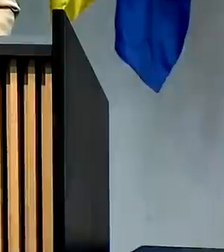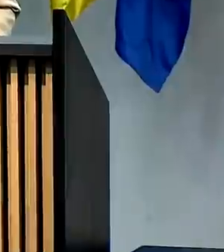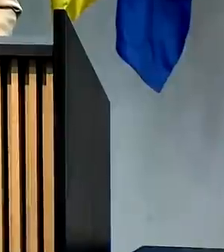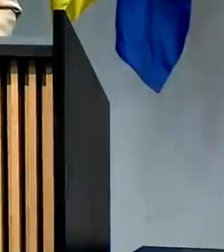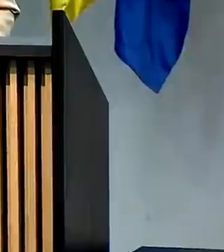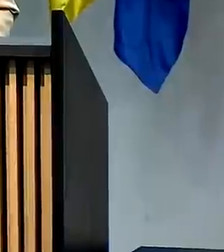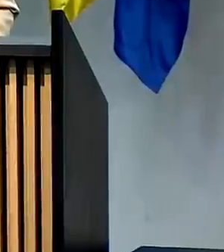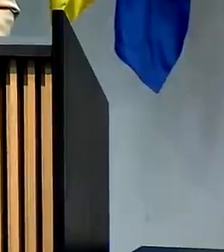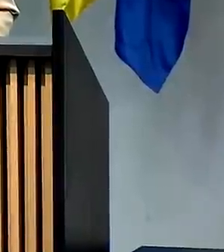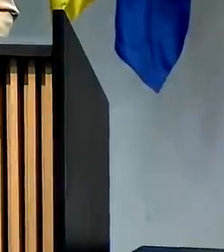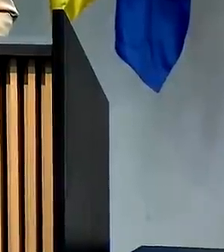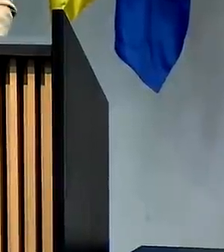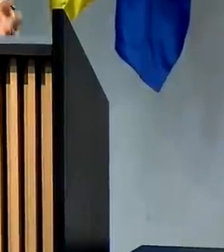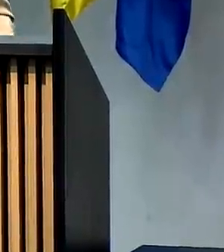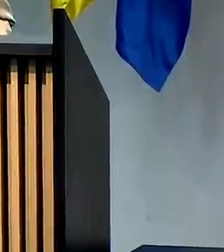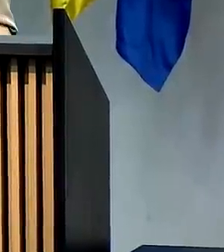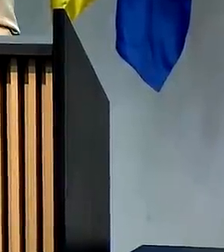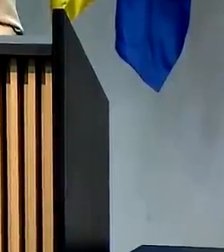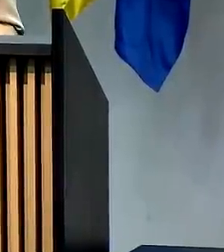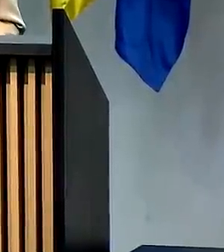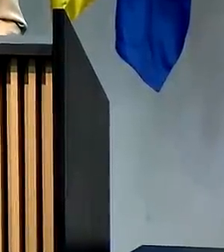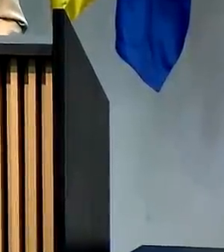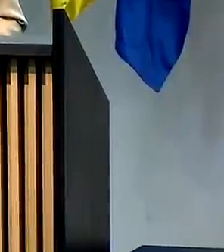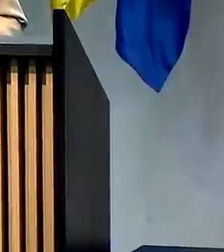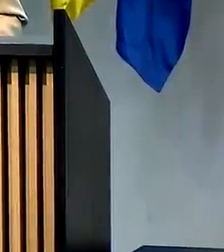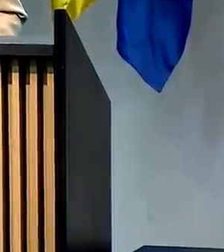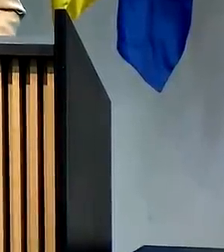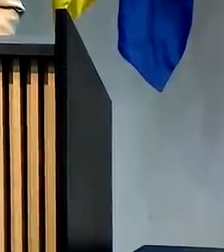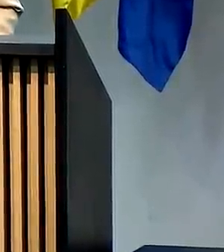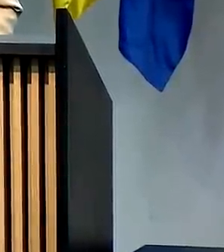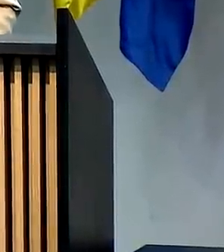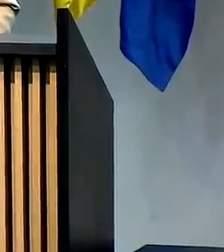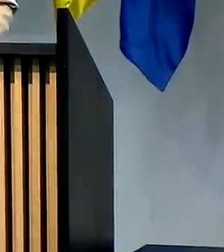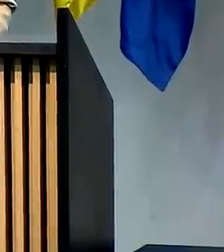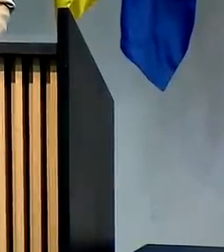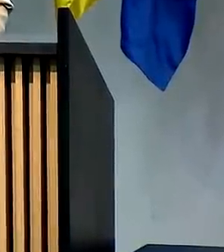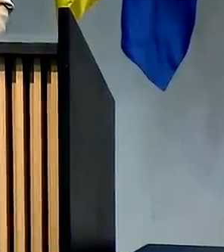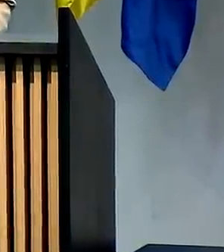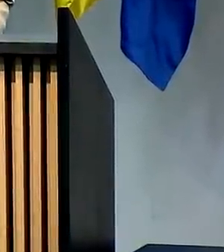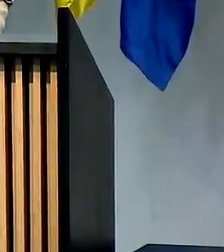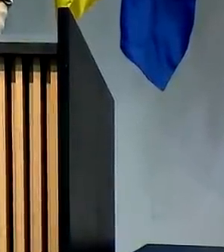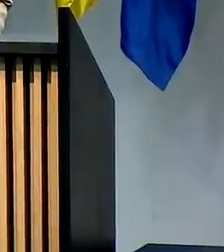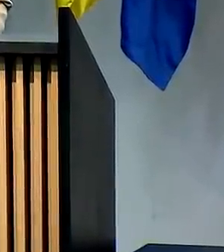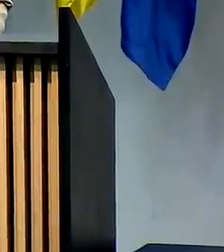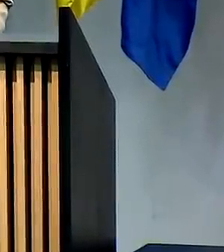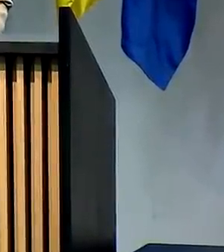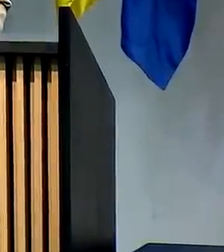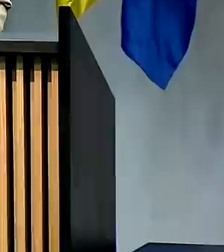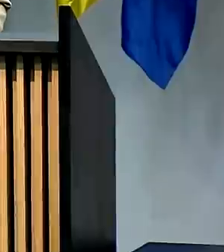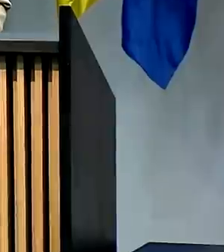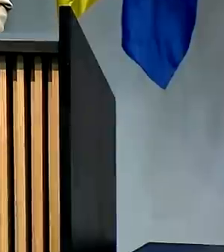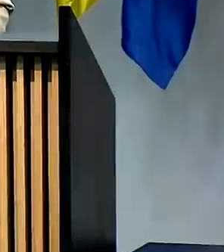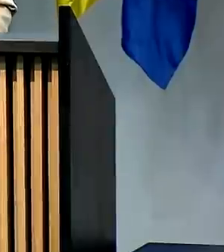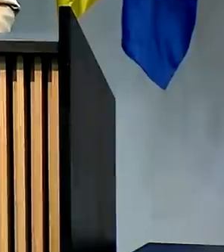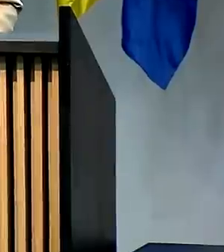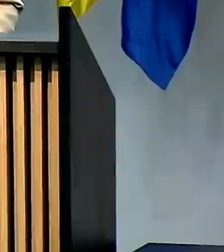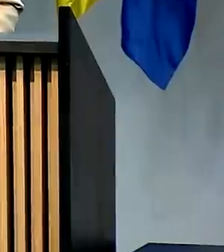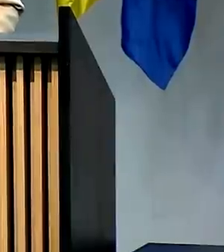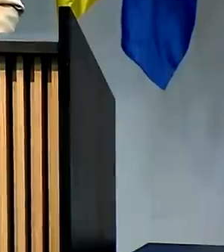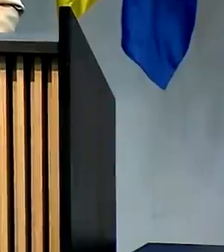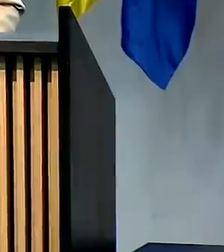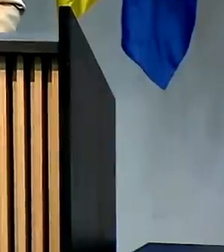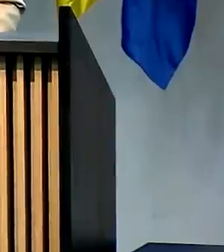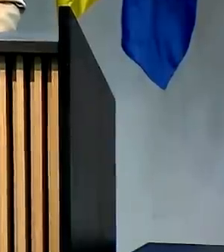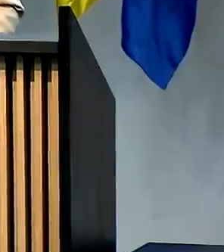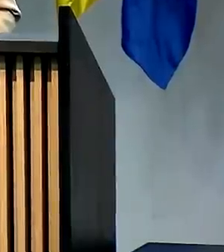nome do Rei Pelé na sua escola vão aprender a história do Pelé e a história do Pelé é a história do esporte brasileiro a história muito do Brasil e